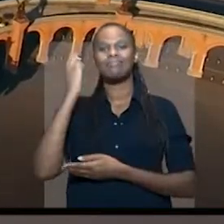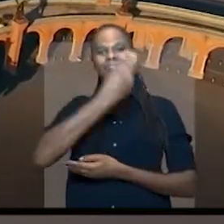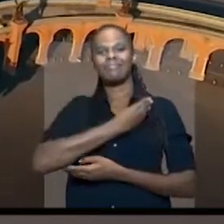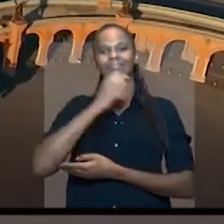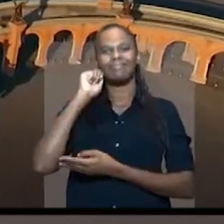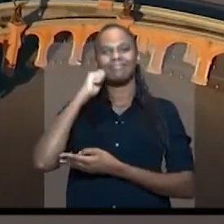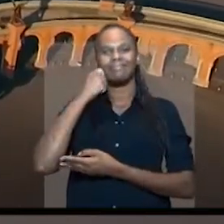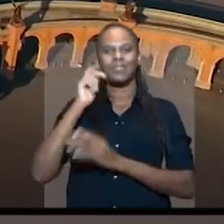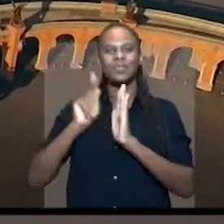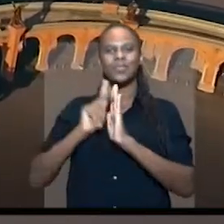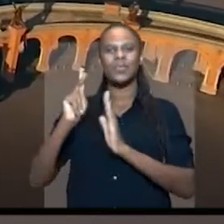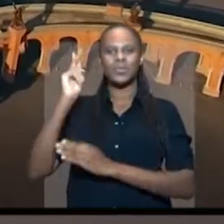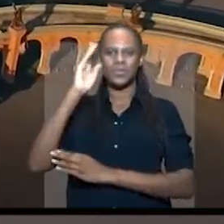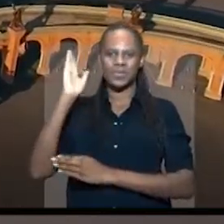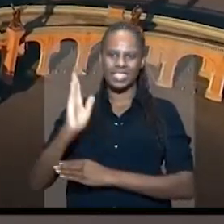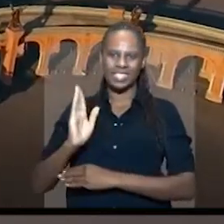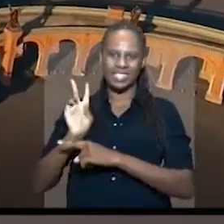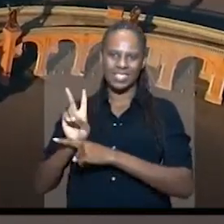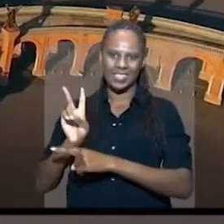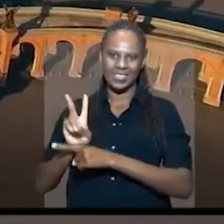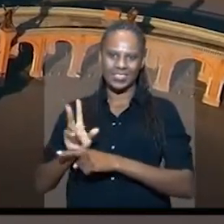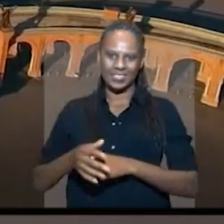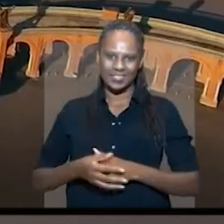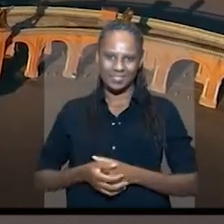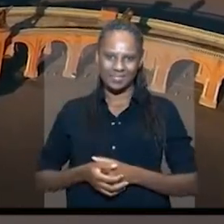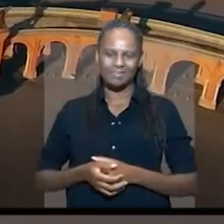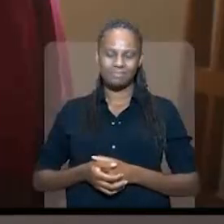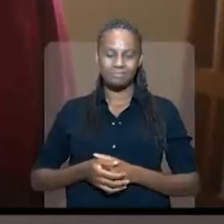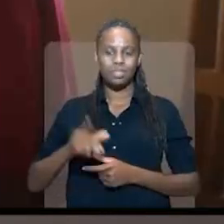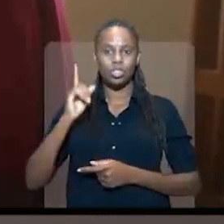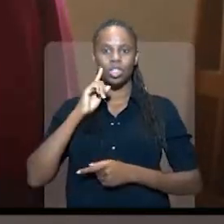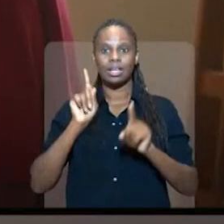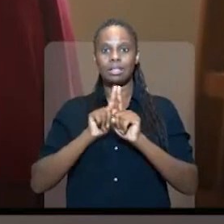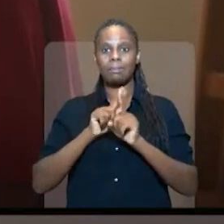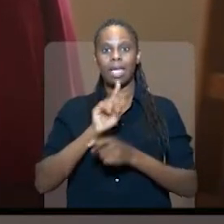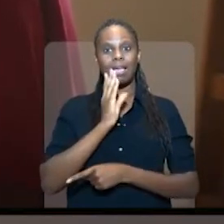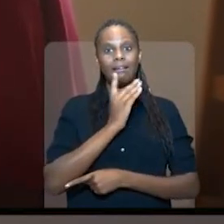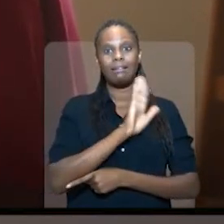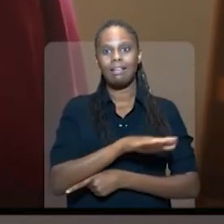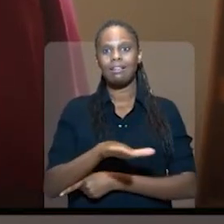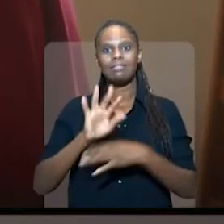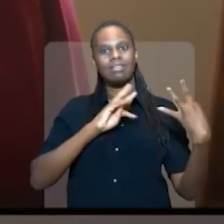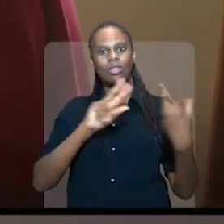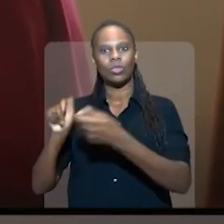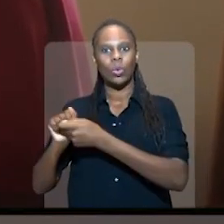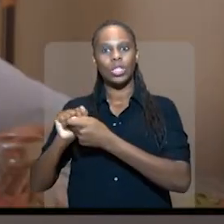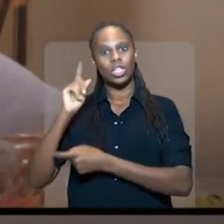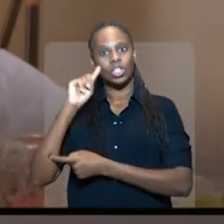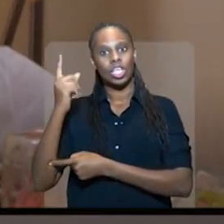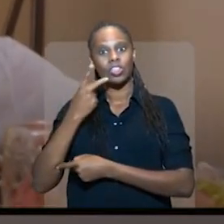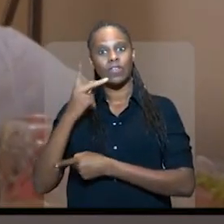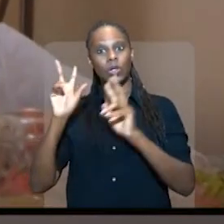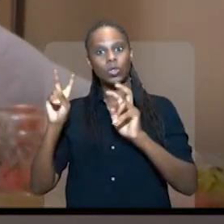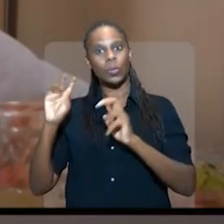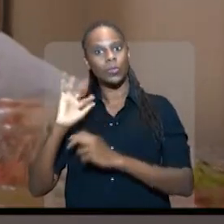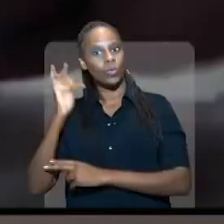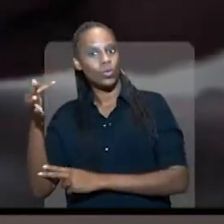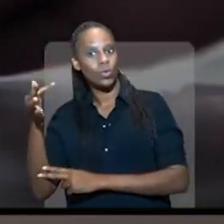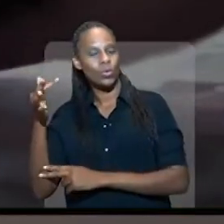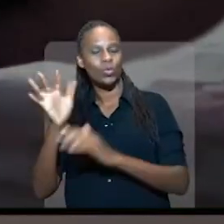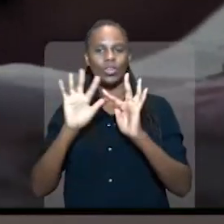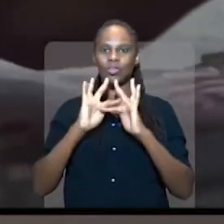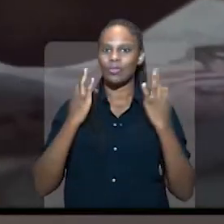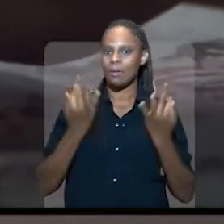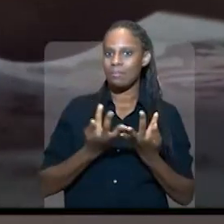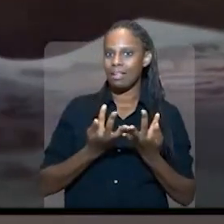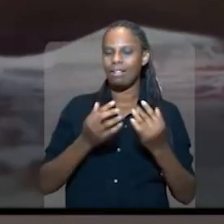Hoje é dia de Nossa Senhora Aparecida, padroeira do nosso Brasil. Dia de todas as crianças. Dia de falar de futuro.